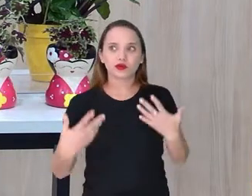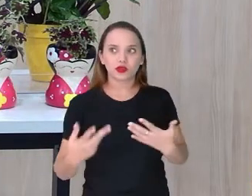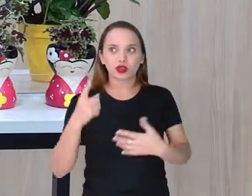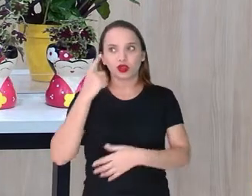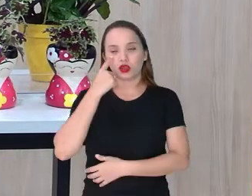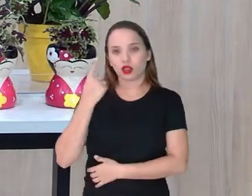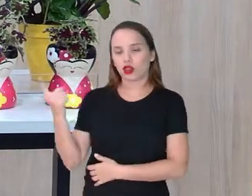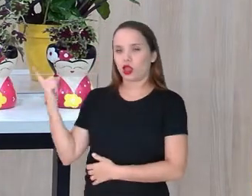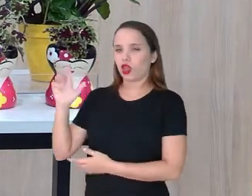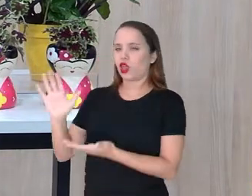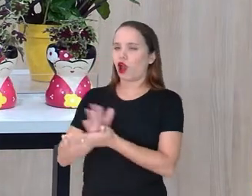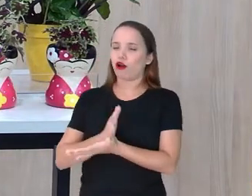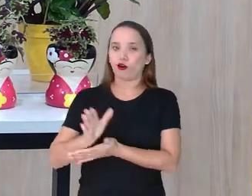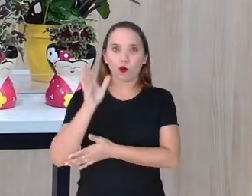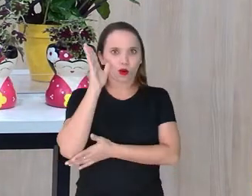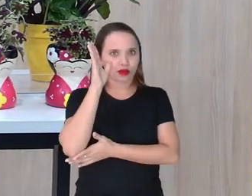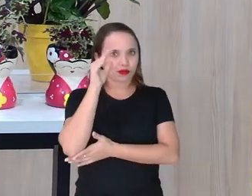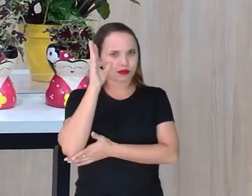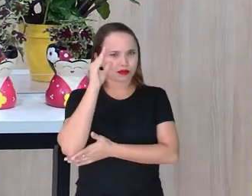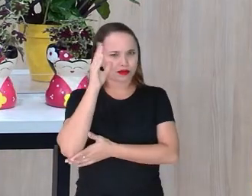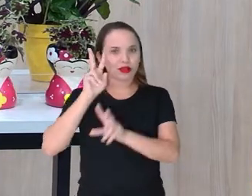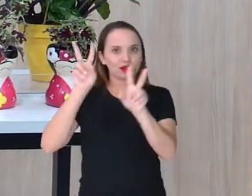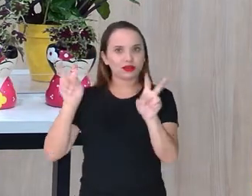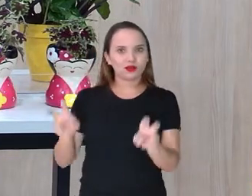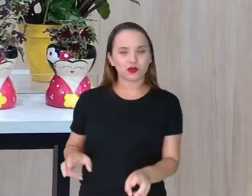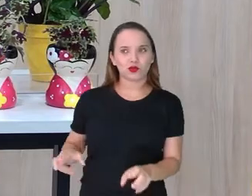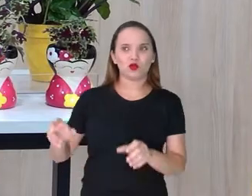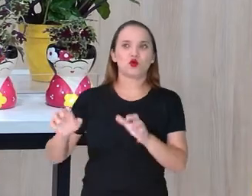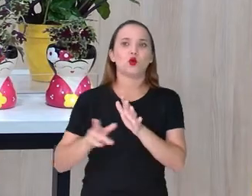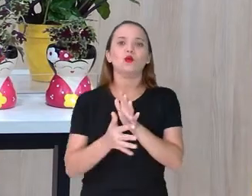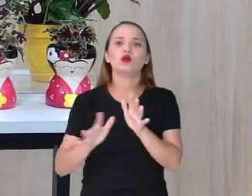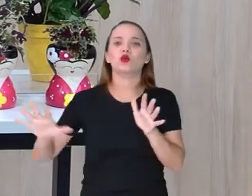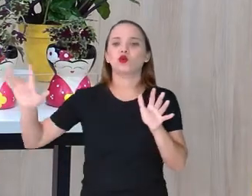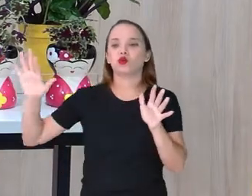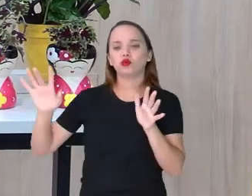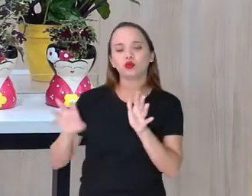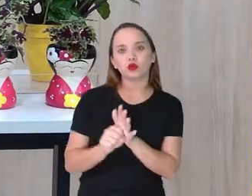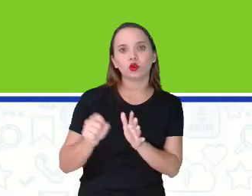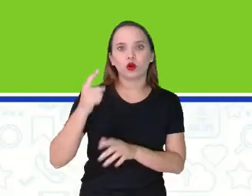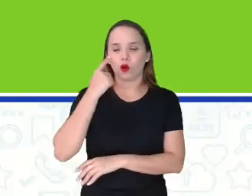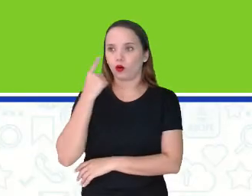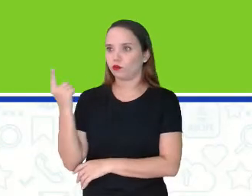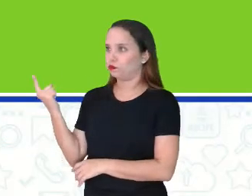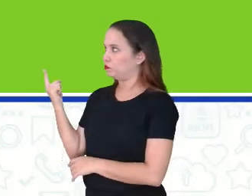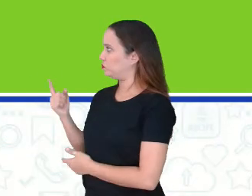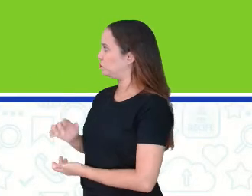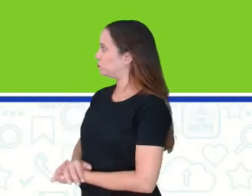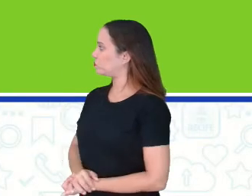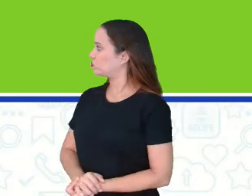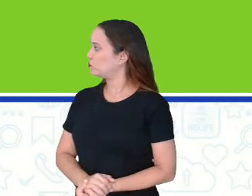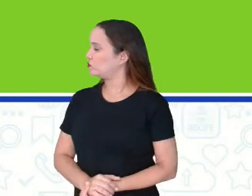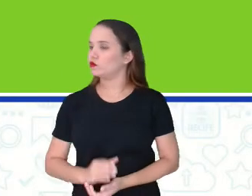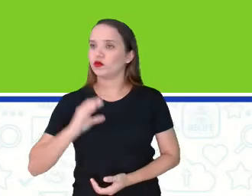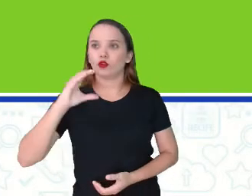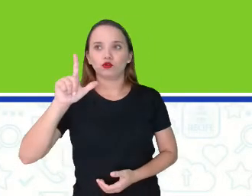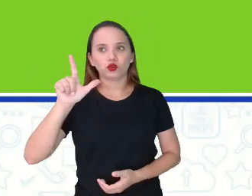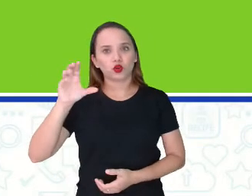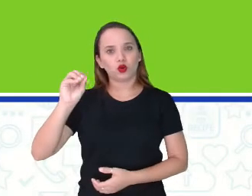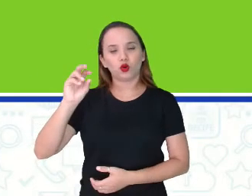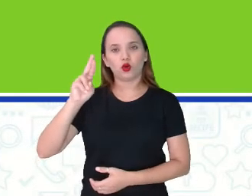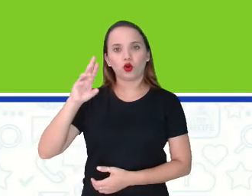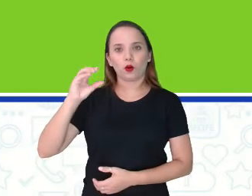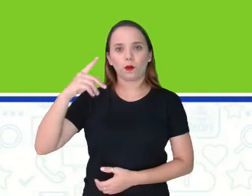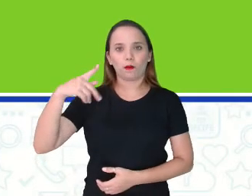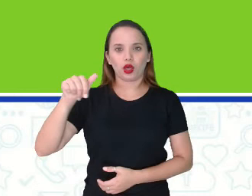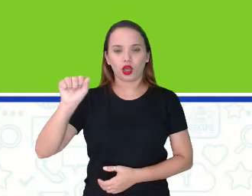eu trouxe umas curiosidades sobre os cloroplastos, sobre a clorofila. Então, os cloroplastos, eles são constituídos por uma